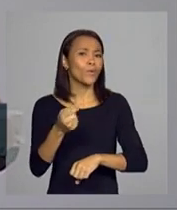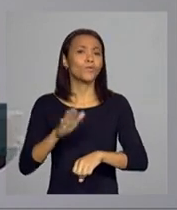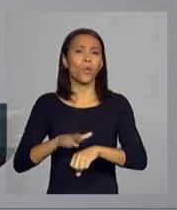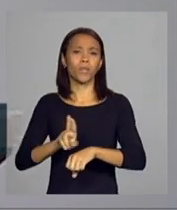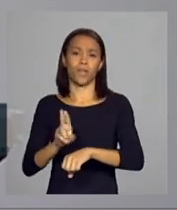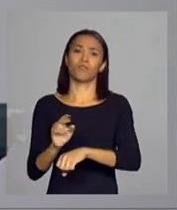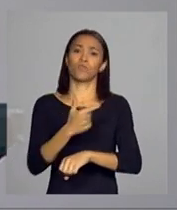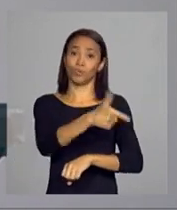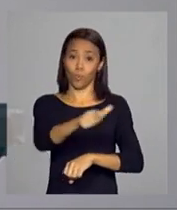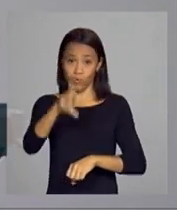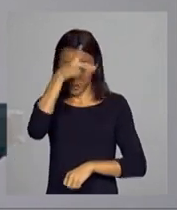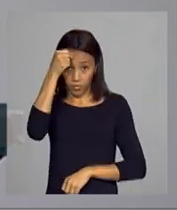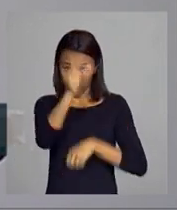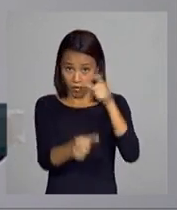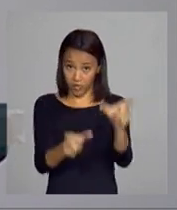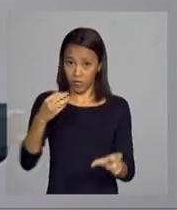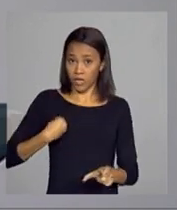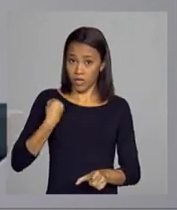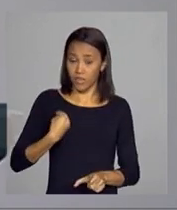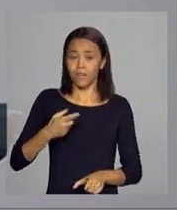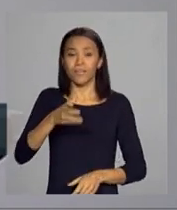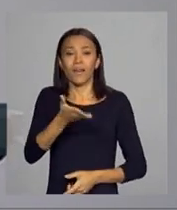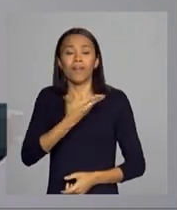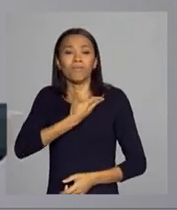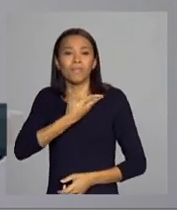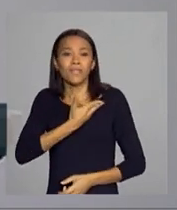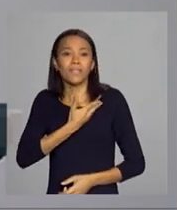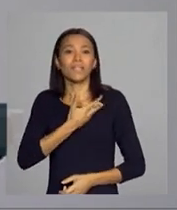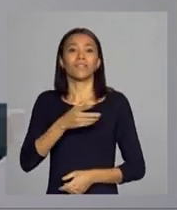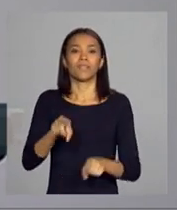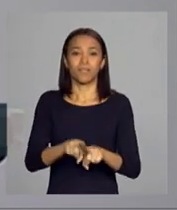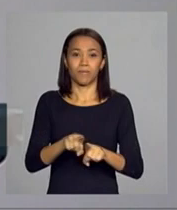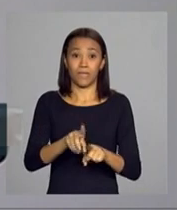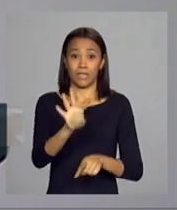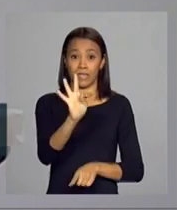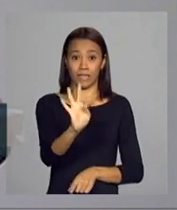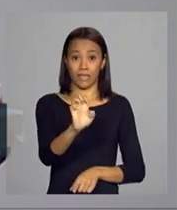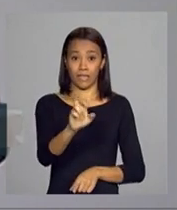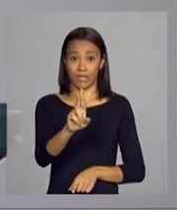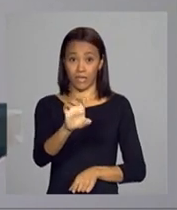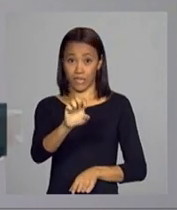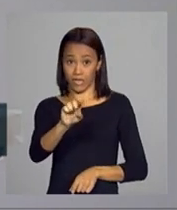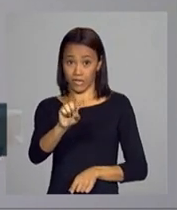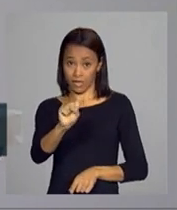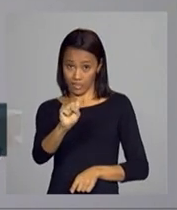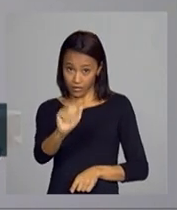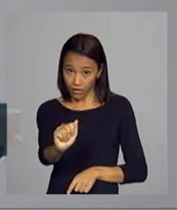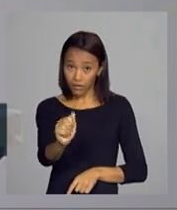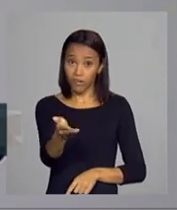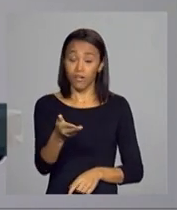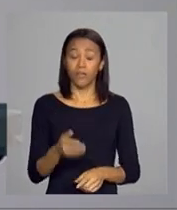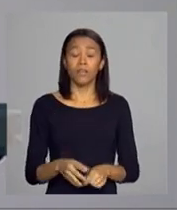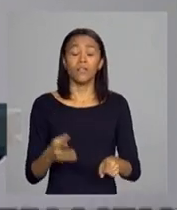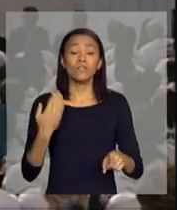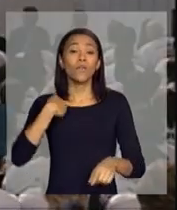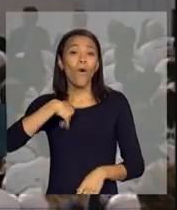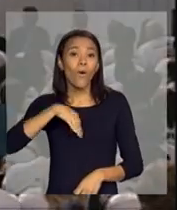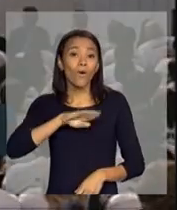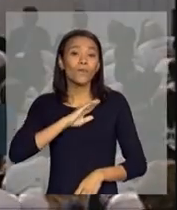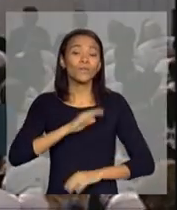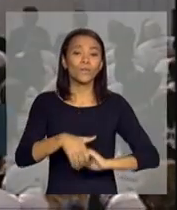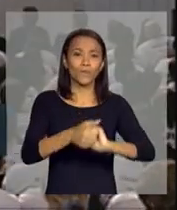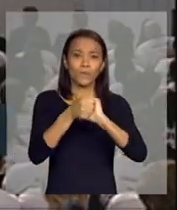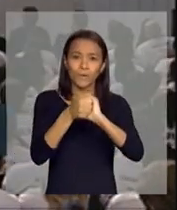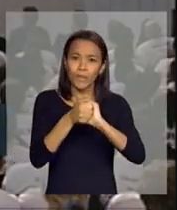presentes, a minha colega e amiga, ministra Tereza Campelo, o nosso companheiro